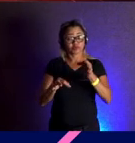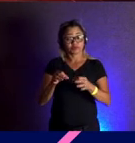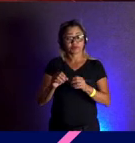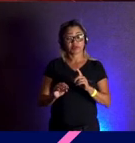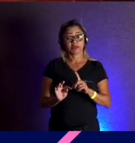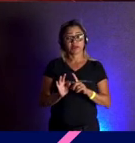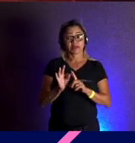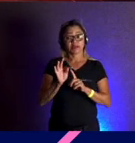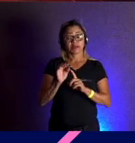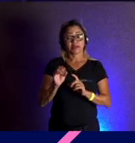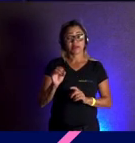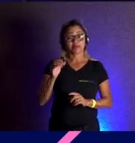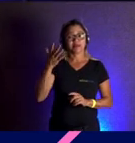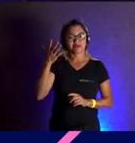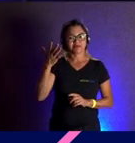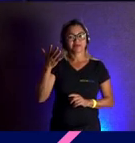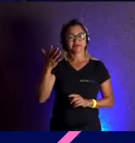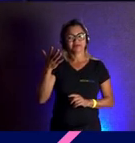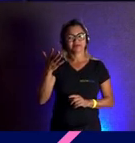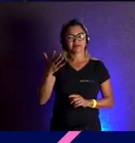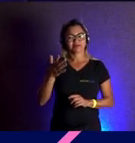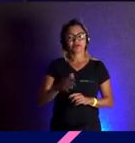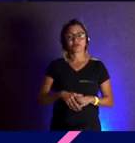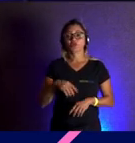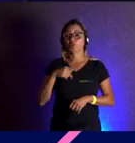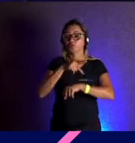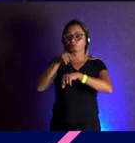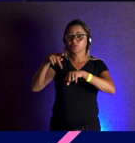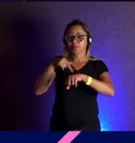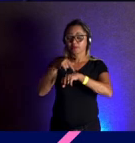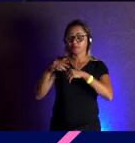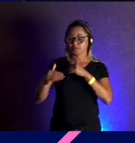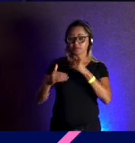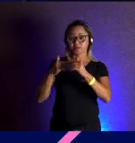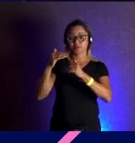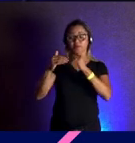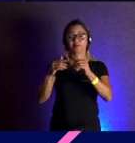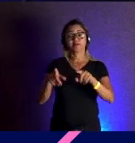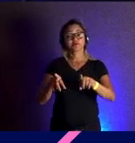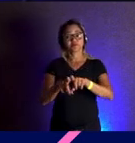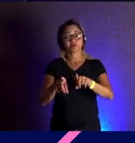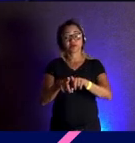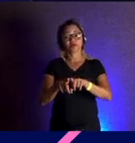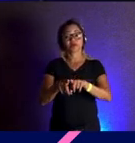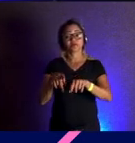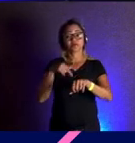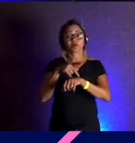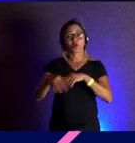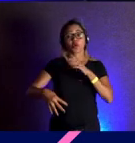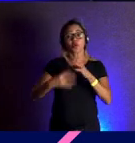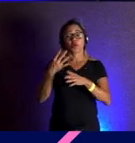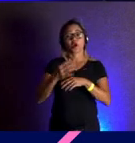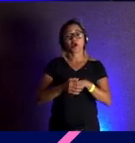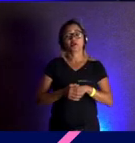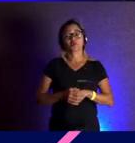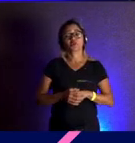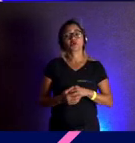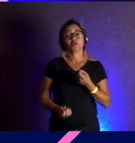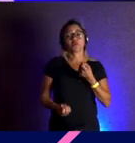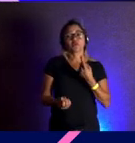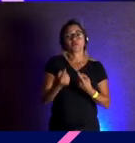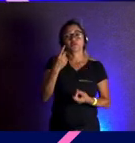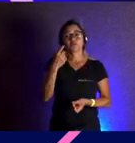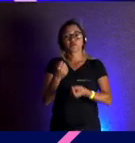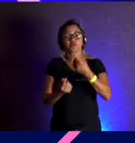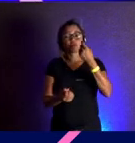TVs? Só um parênteses sobre injustiça climática. Nós somos um país em desenvolvimento, mas também nós somos o quarto maior emissor, historicamente,